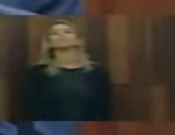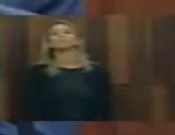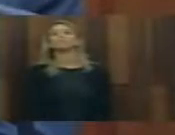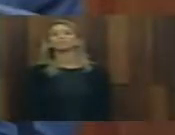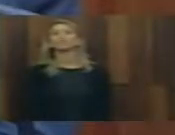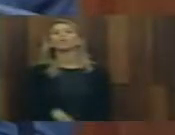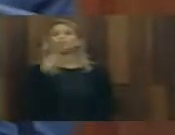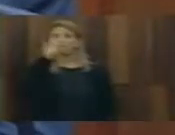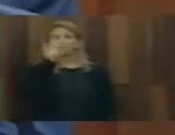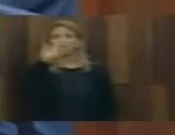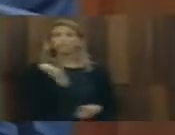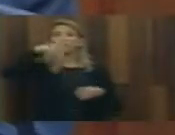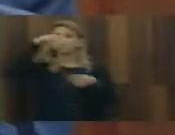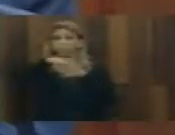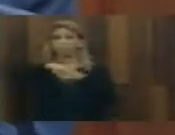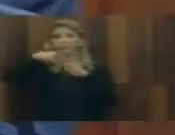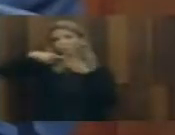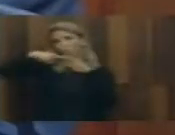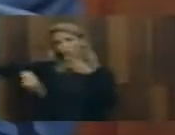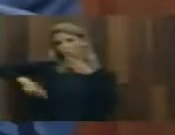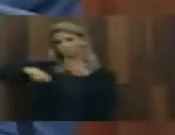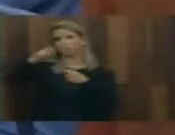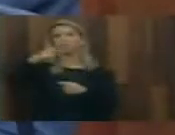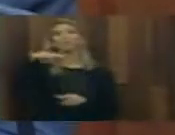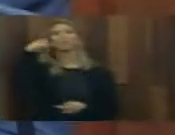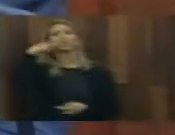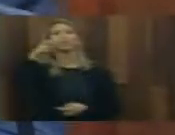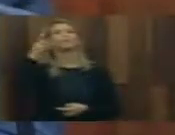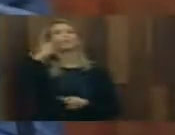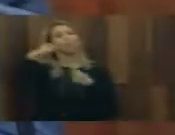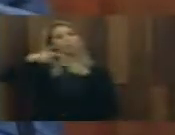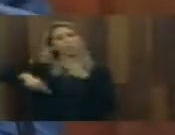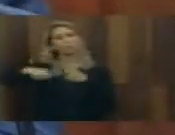voto contrário do vereador Rafael Pessan.